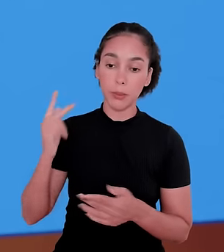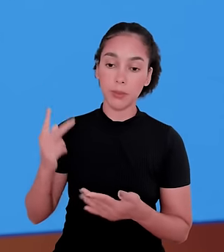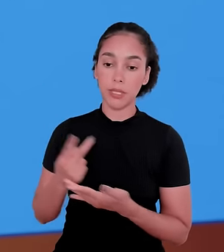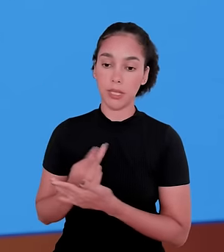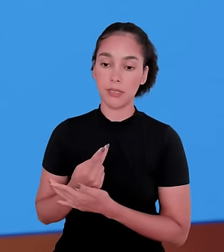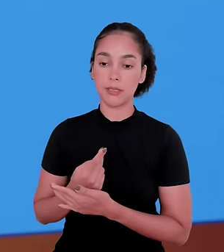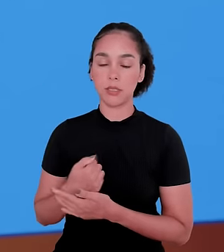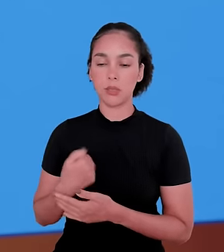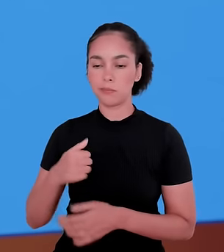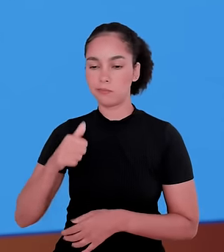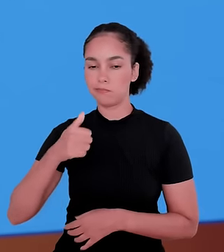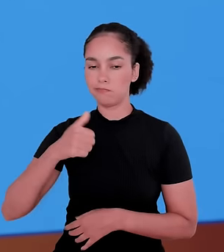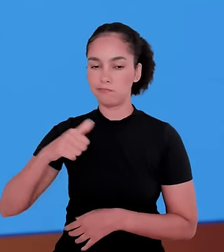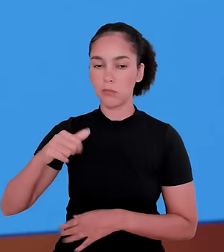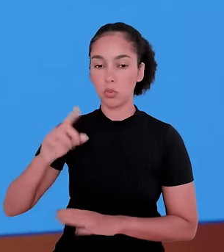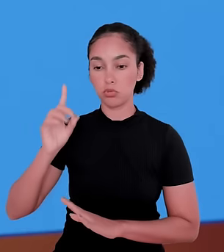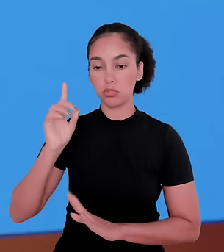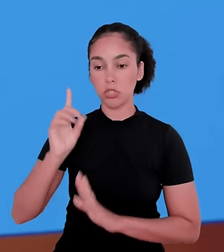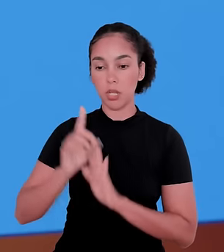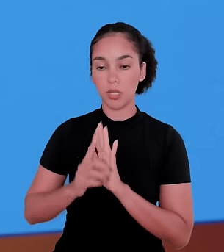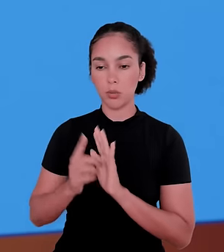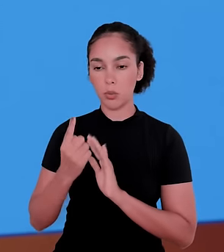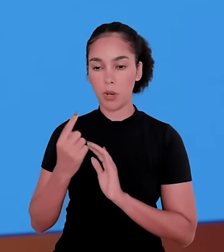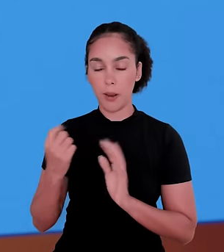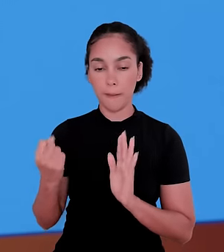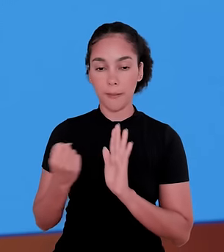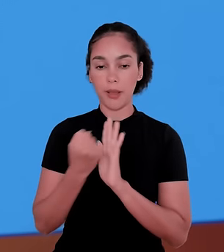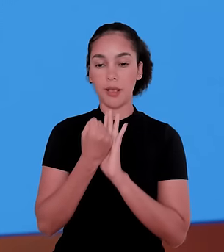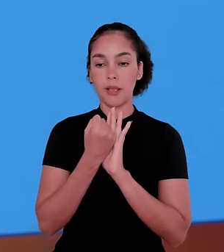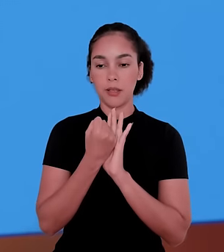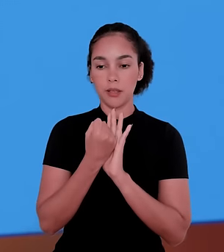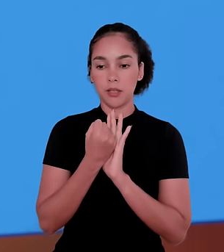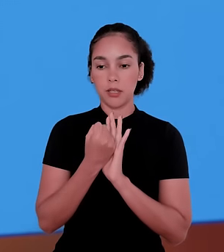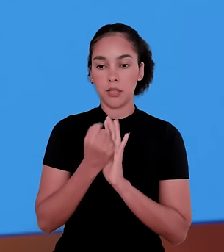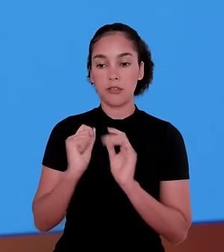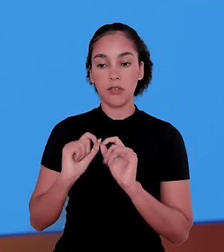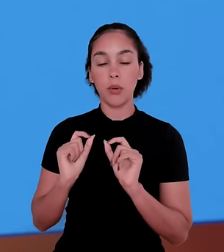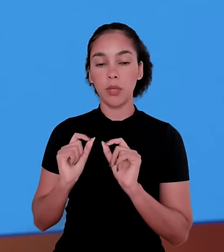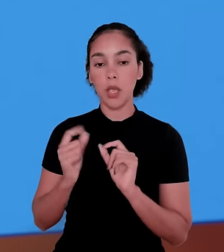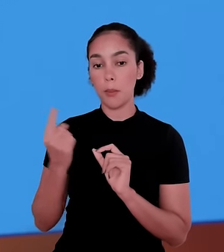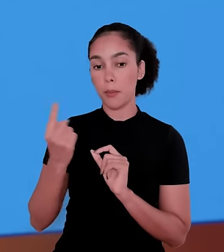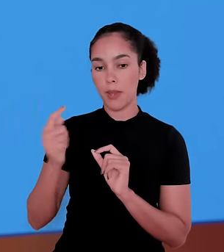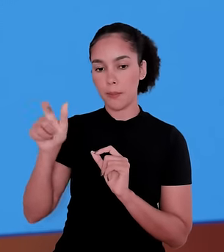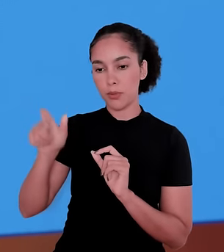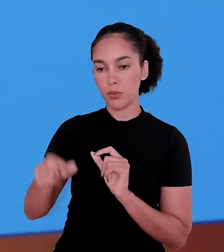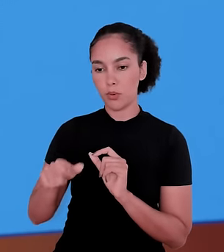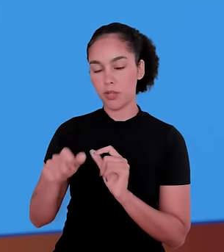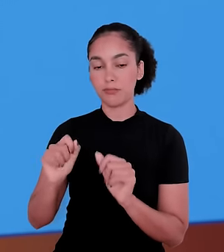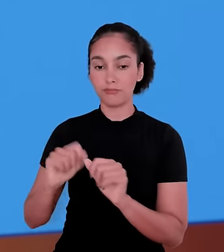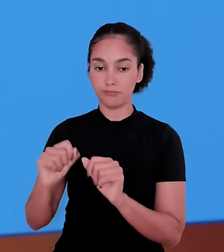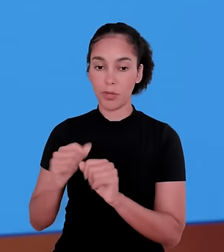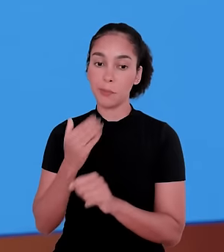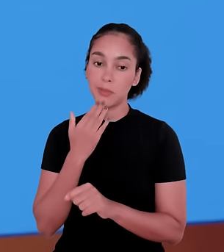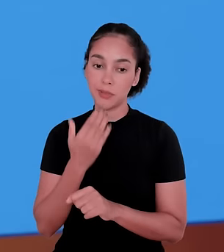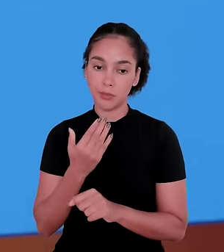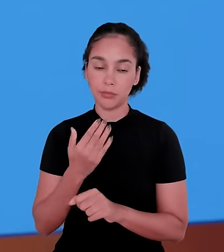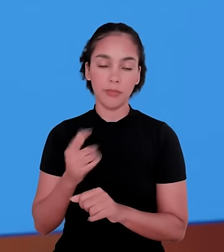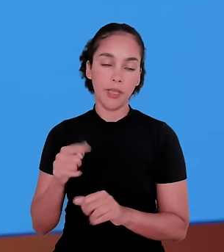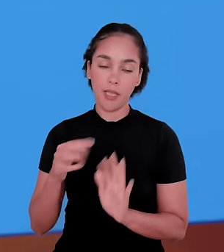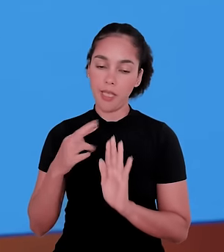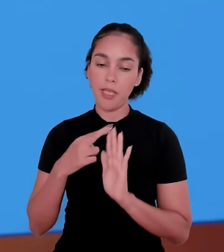a gente avalia né o direito de uma marca ele é feito ao primeiro que deposita tá isso é a